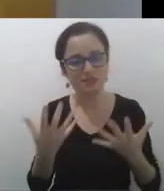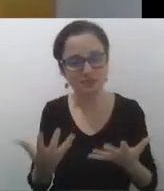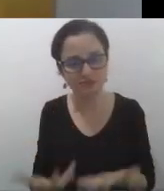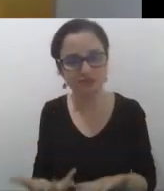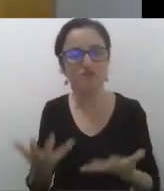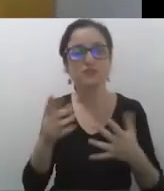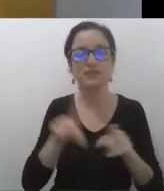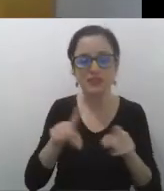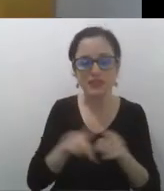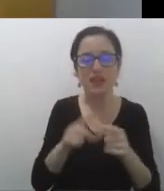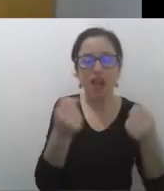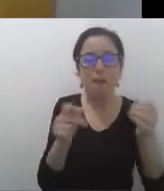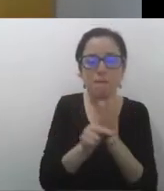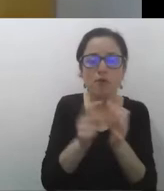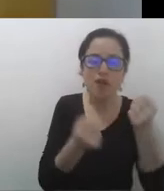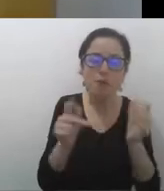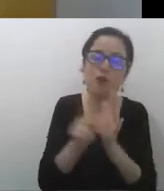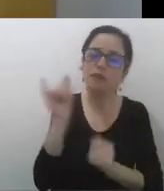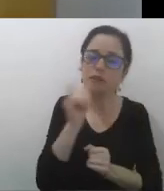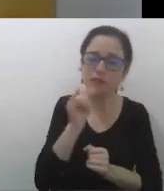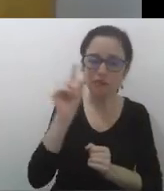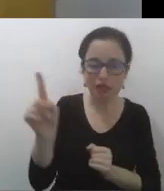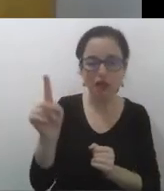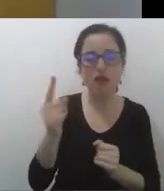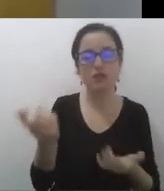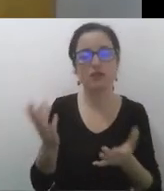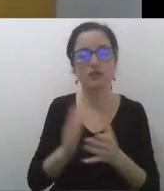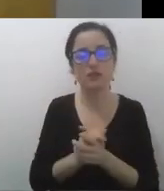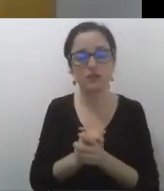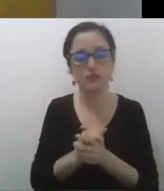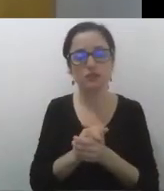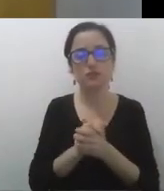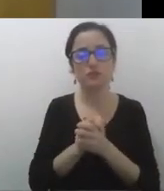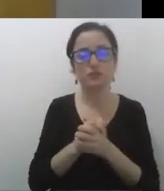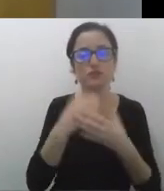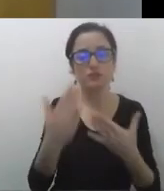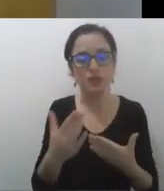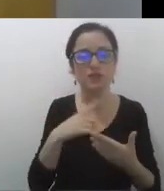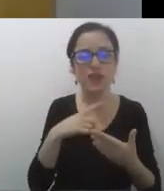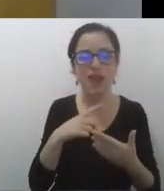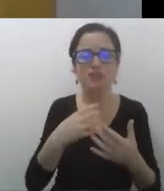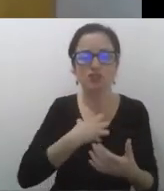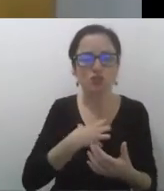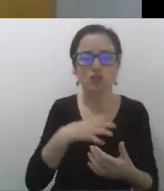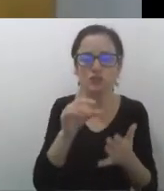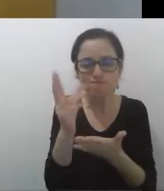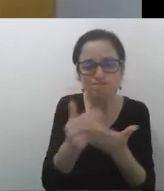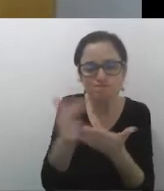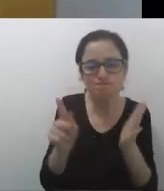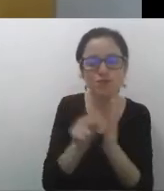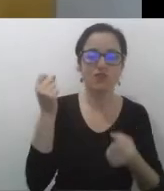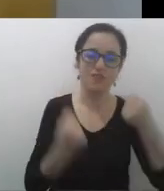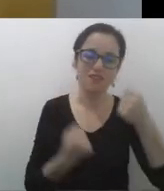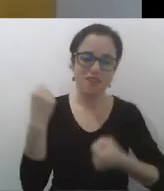uma indústria e também os carrozzeri, que eu já mencionei, italianos, que é uma vertente, né,